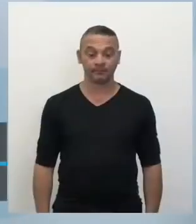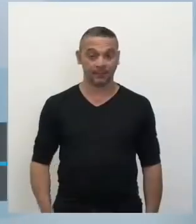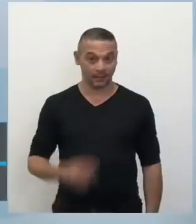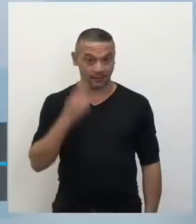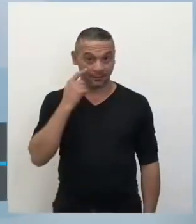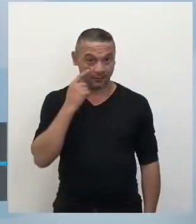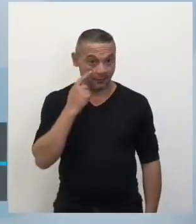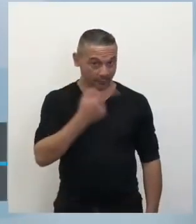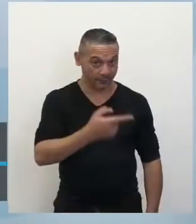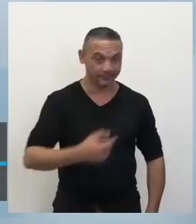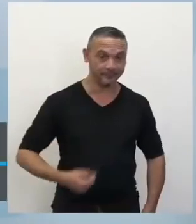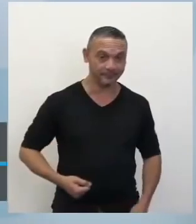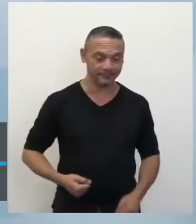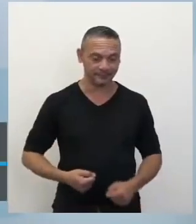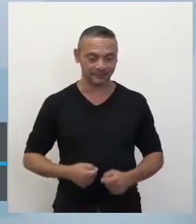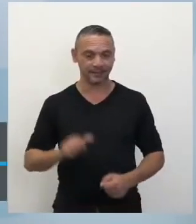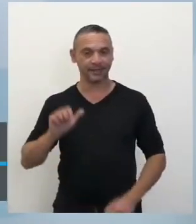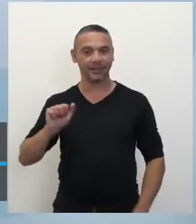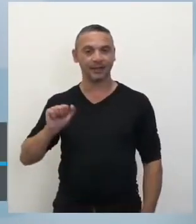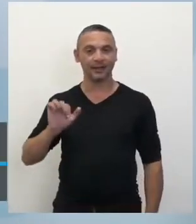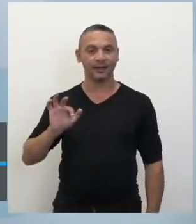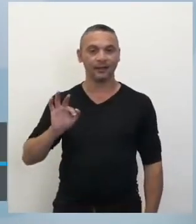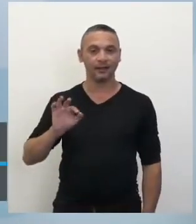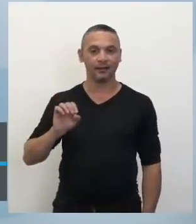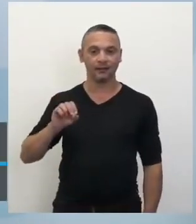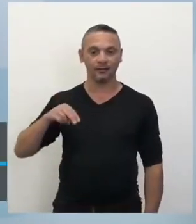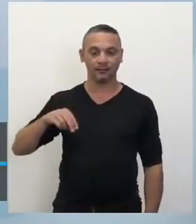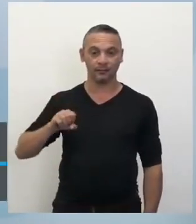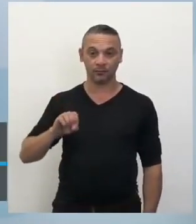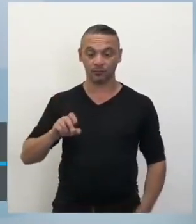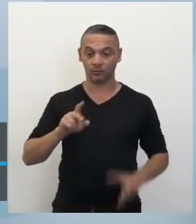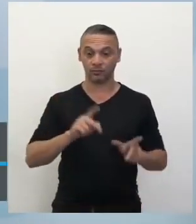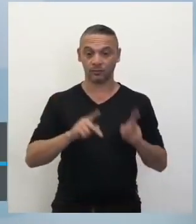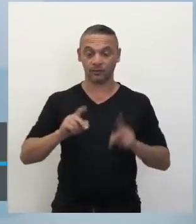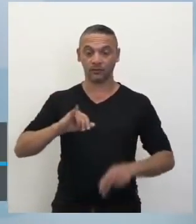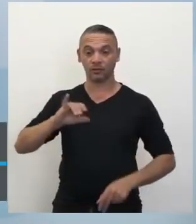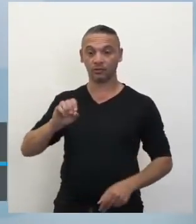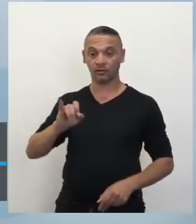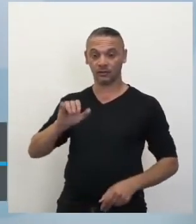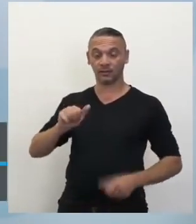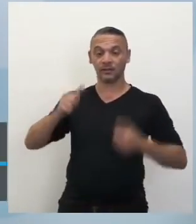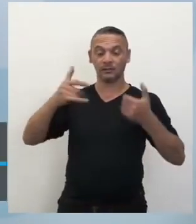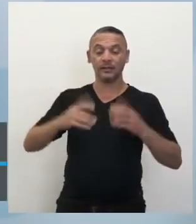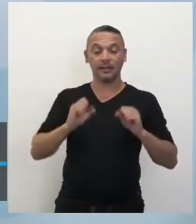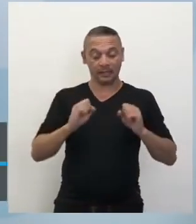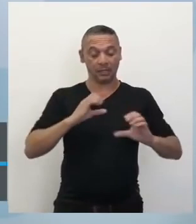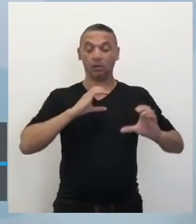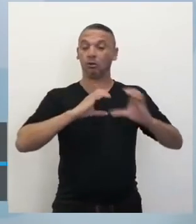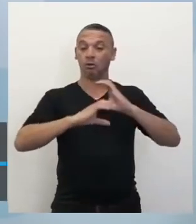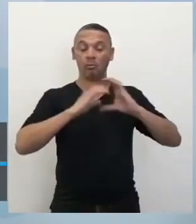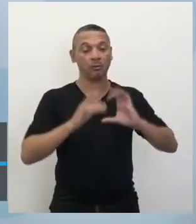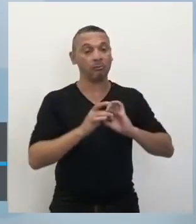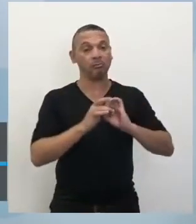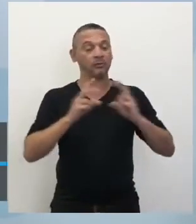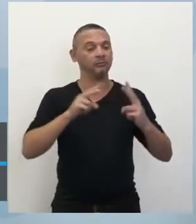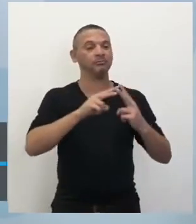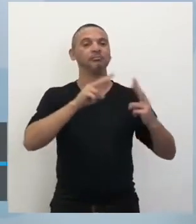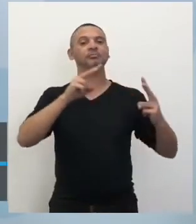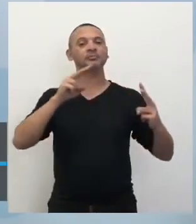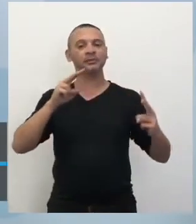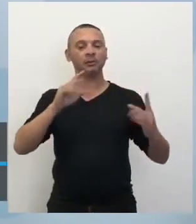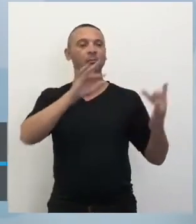Vamos lá. O Afonso, da Pro Josiane: poder comunicar e fazer coisas à distância e